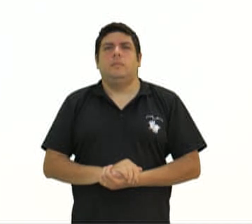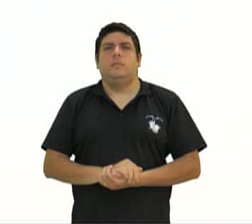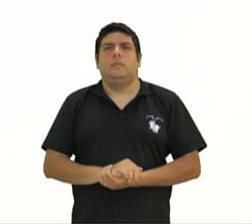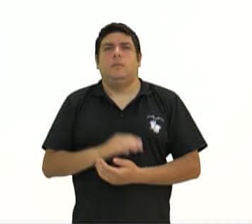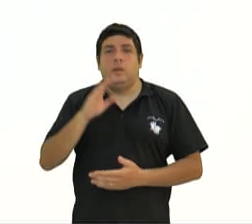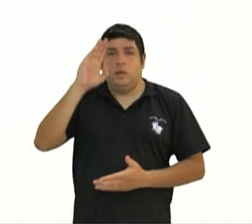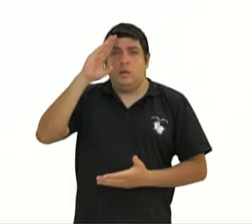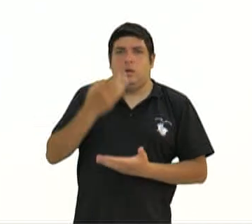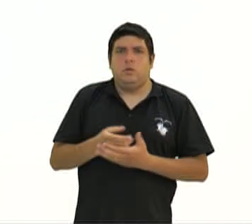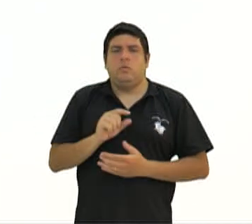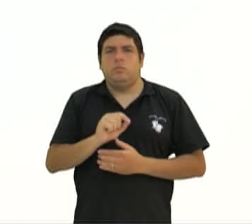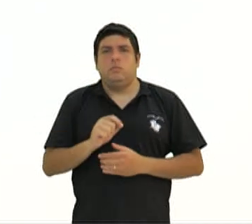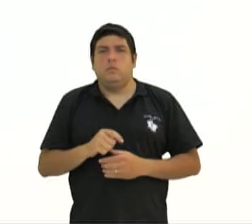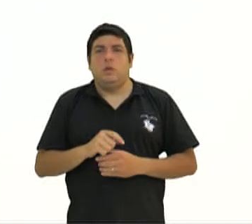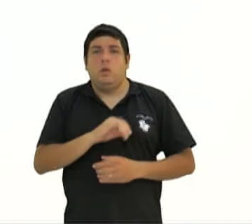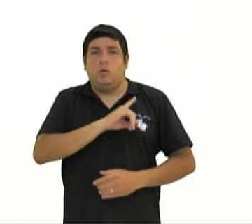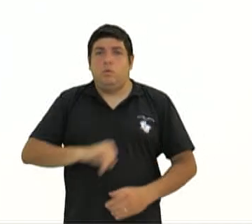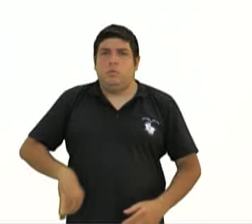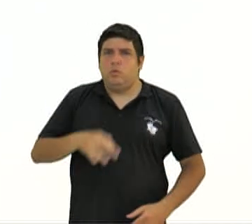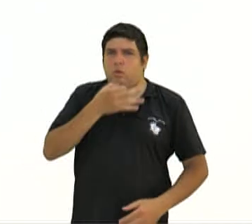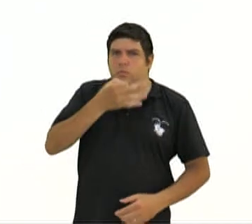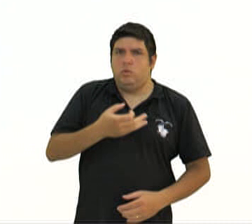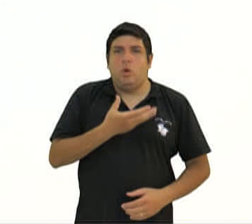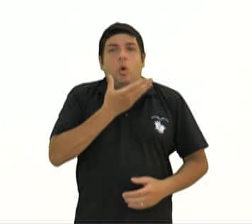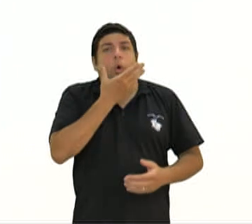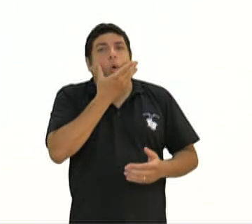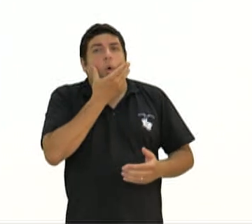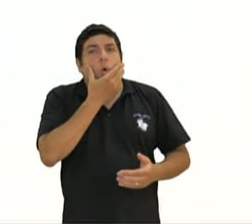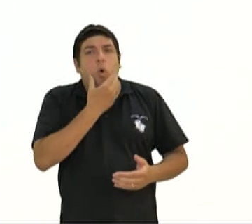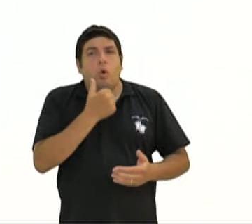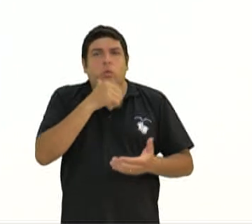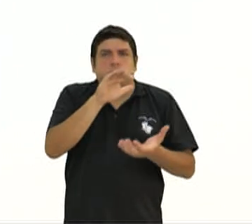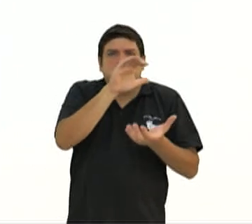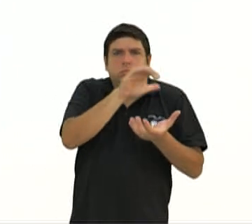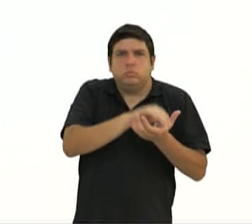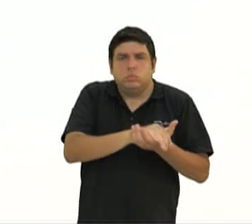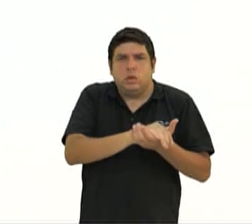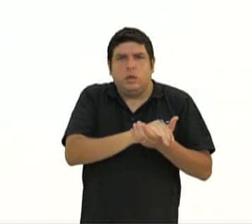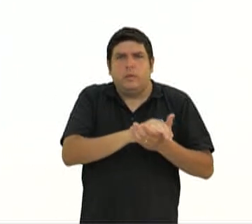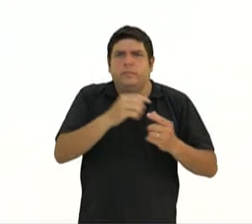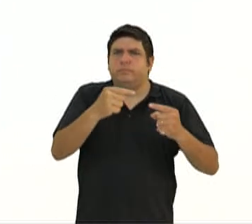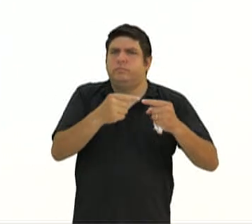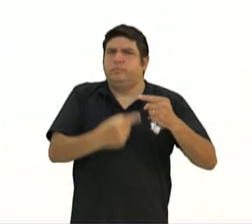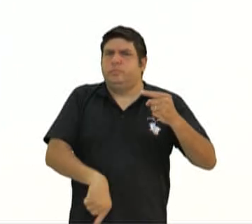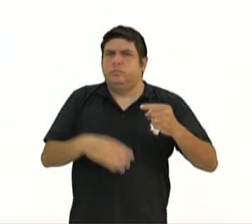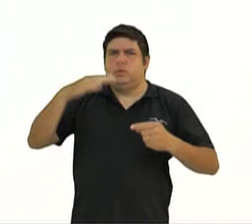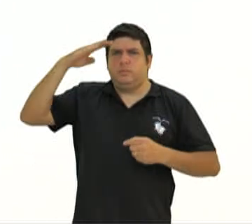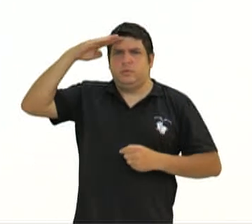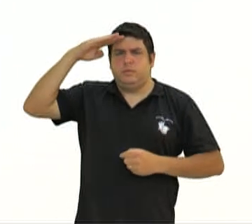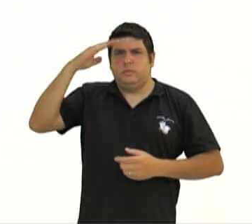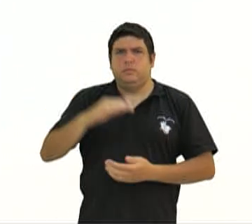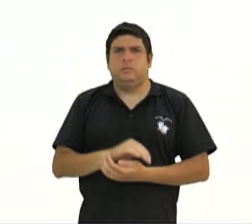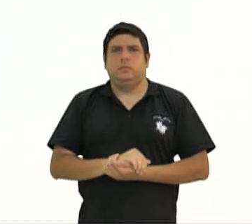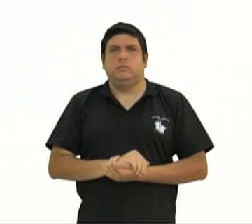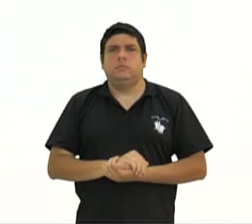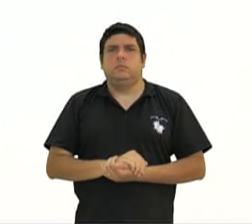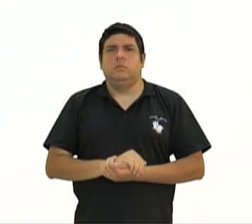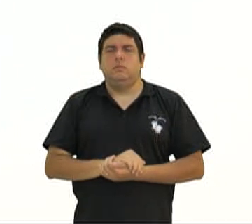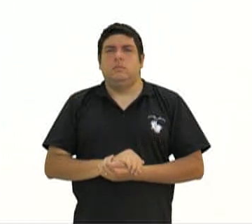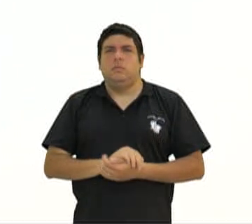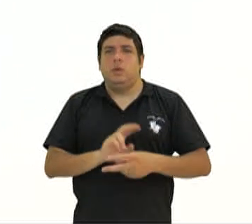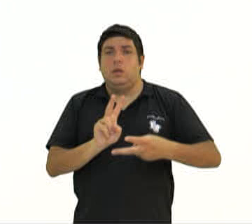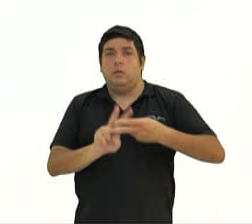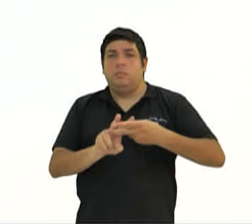soldiers. Porque, na opinião dele, homens casados não eram bons soldados. What happened in prison? E o que aconteceu